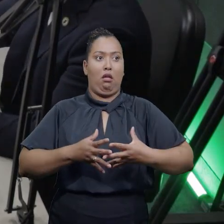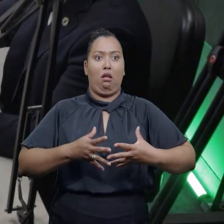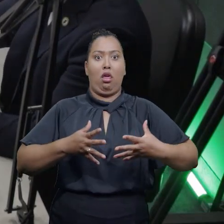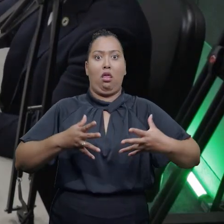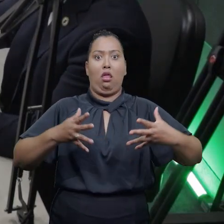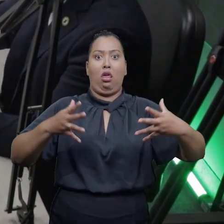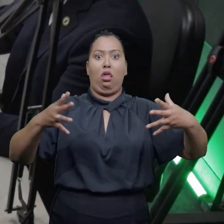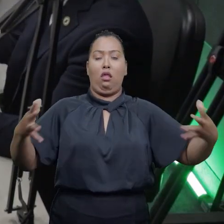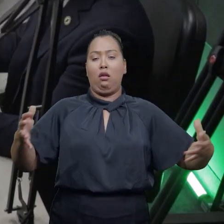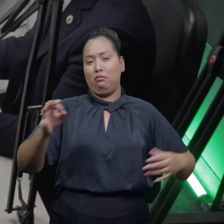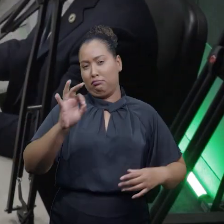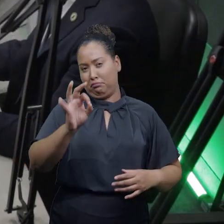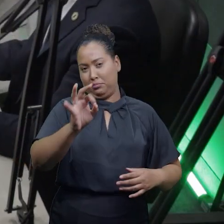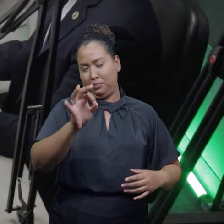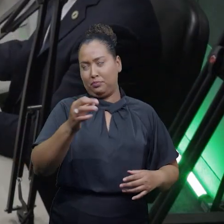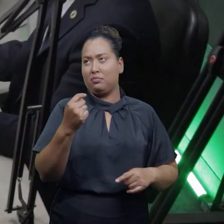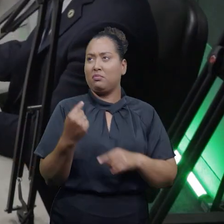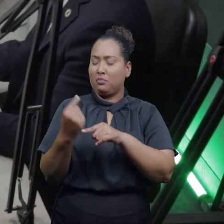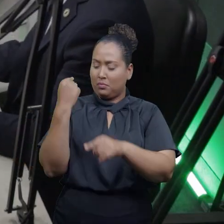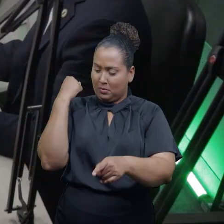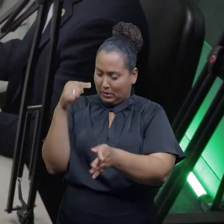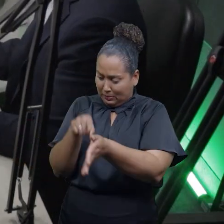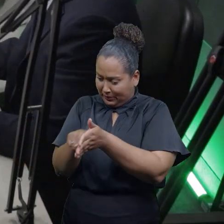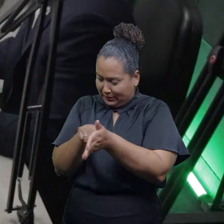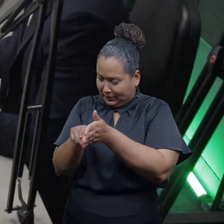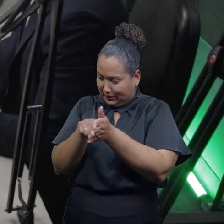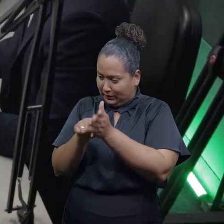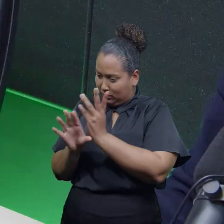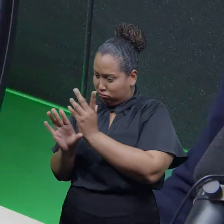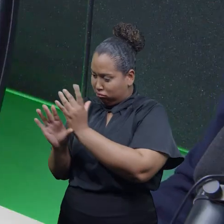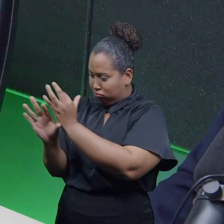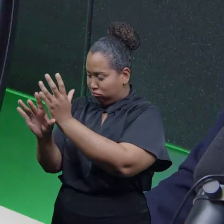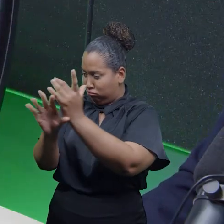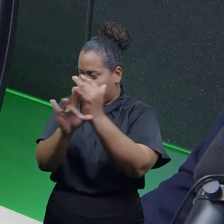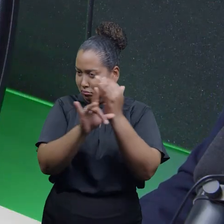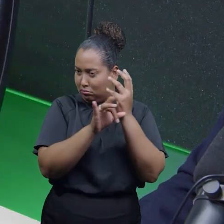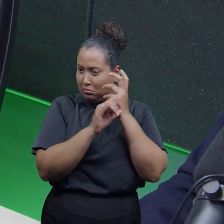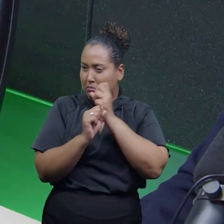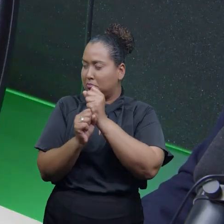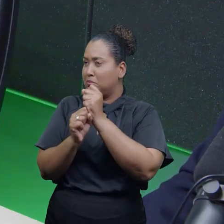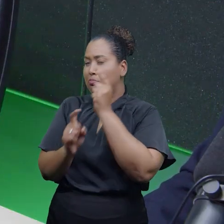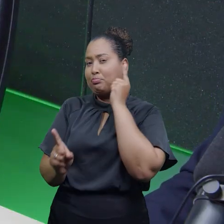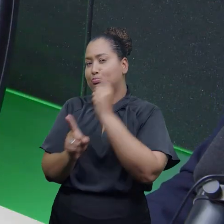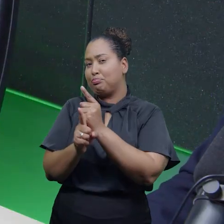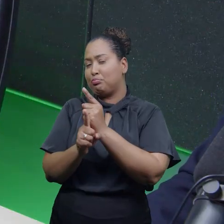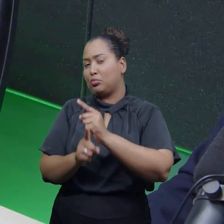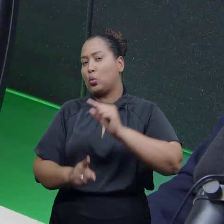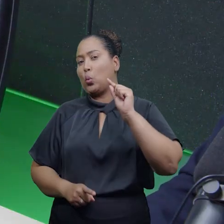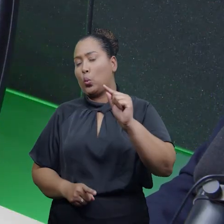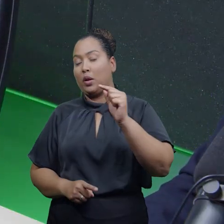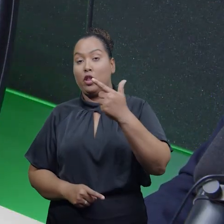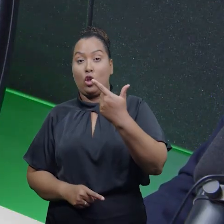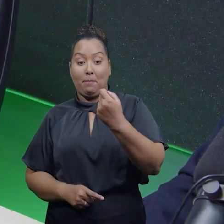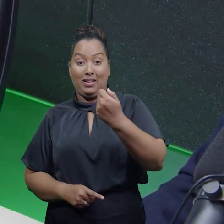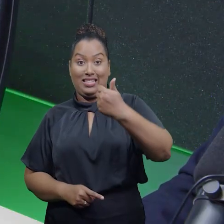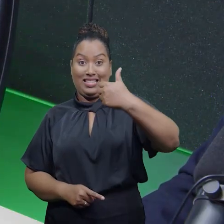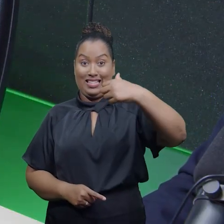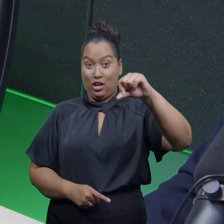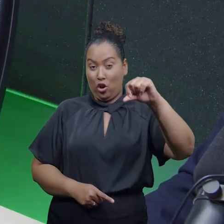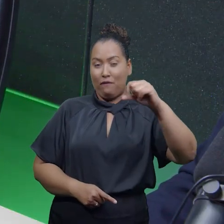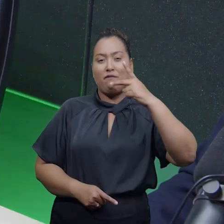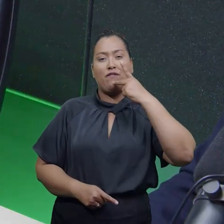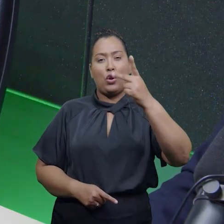aí, eh, a última estatística que a gente conseguiu levantar, assim, um pouco mais próxima do oficial é